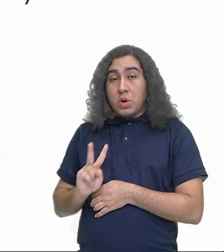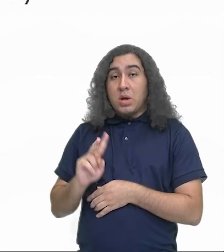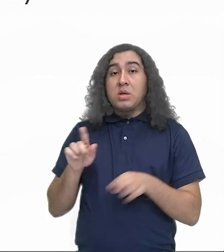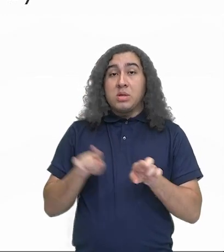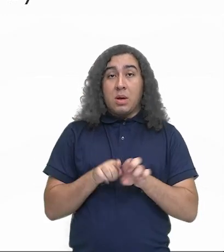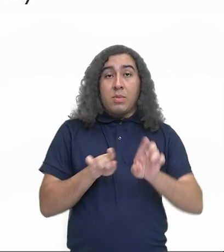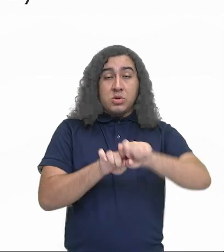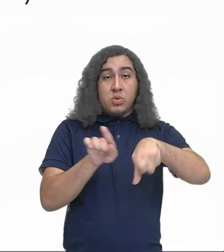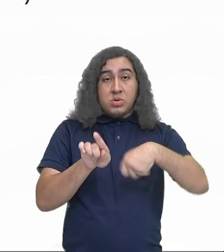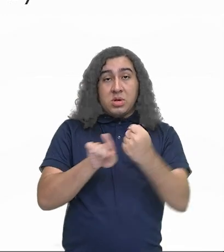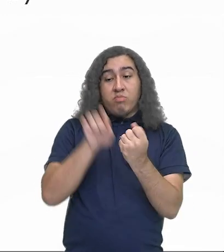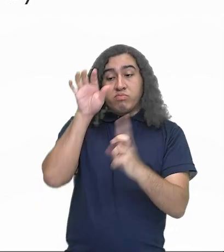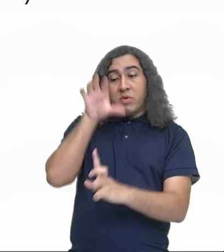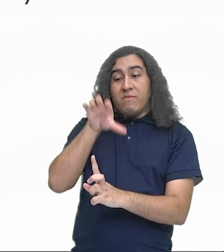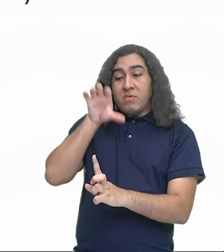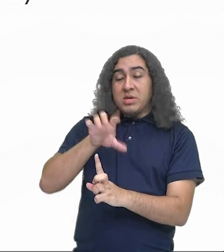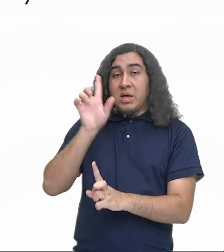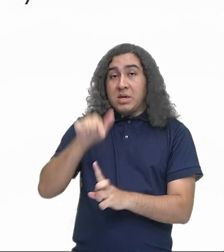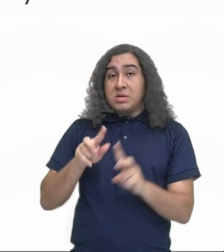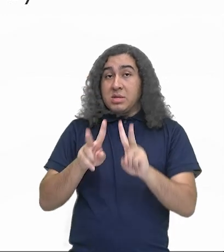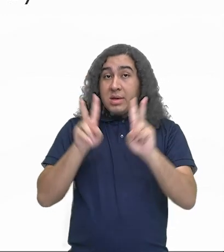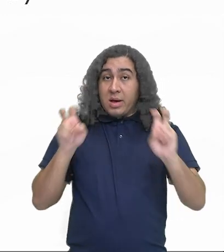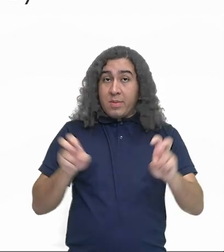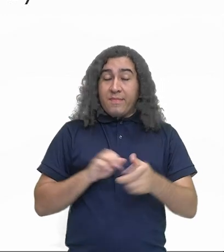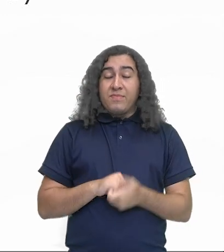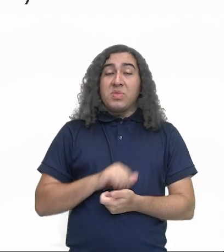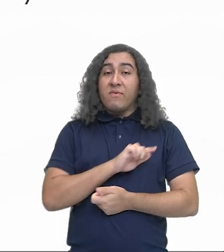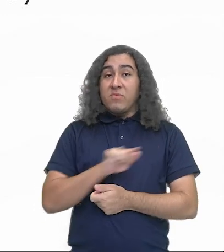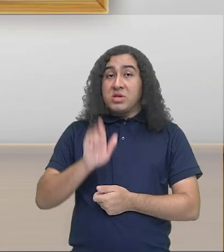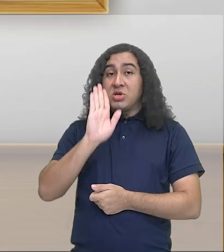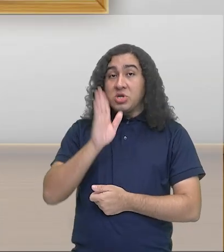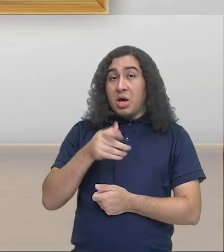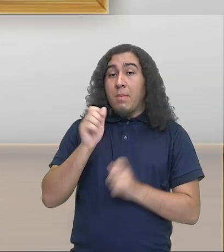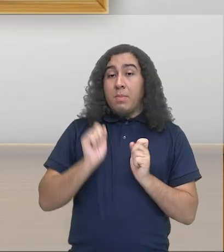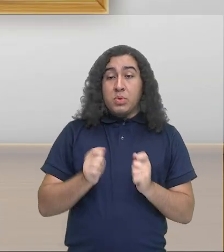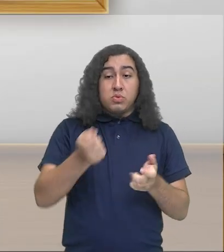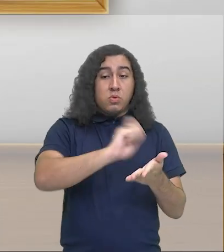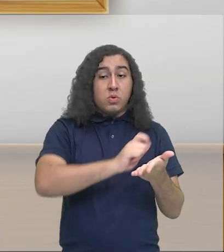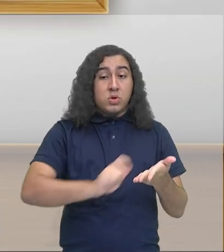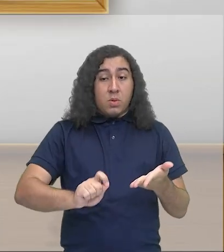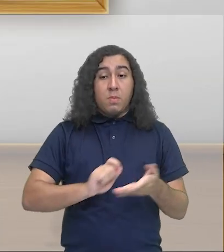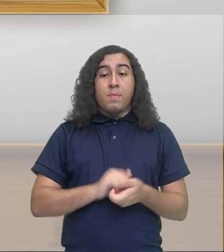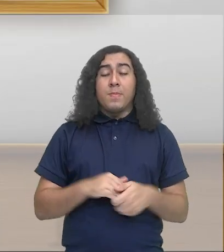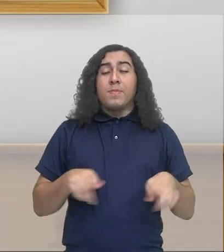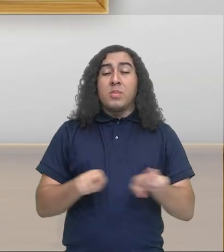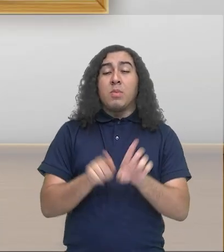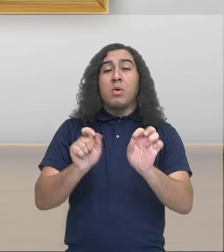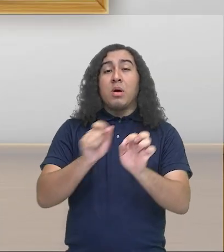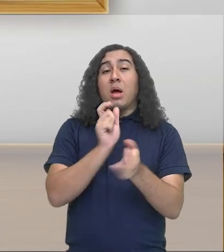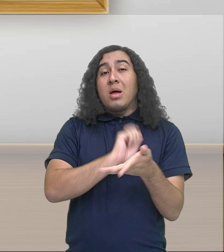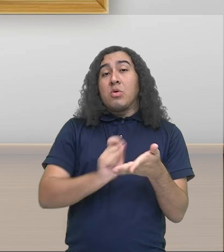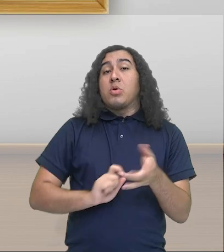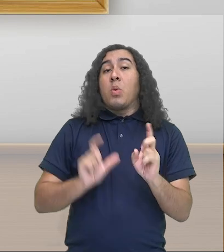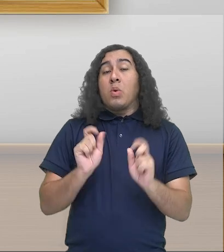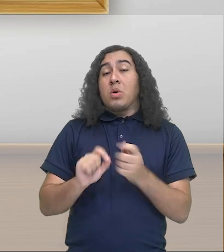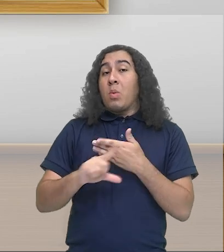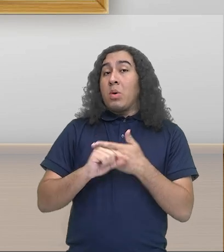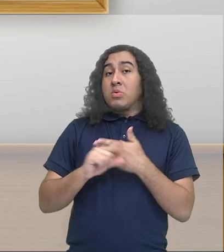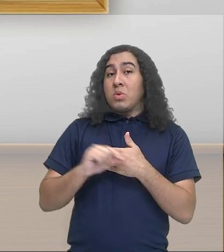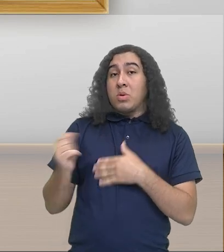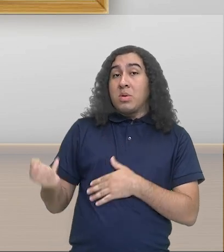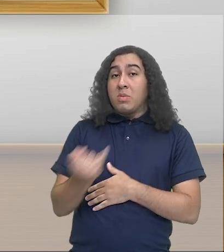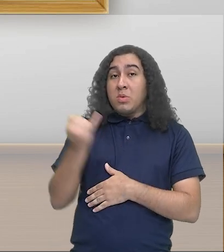e sociais. Isso você já pode anotar. E também vai anotar o que um autor muito